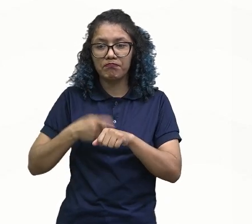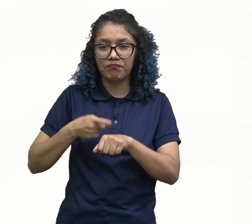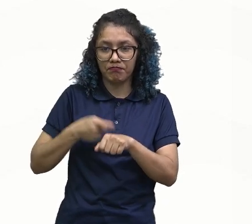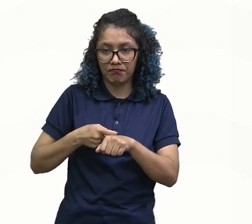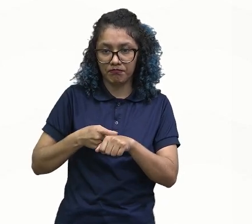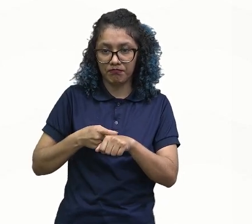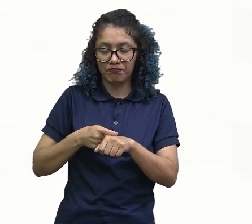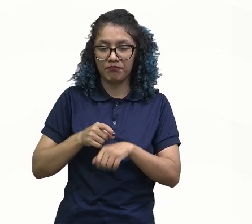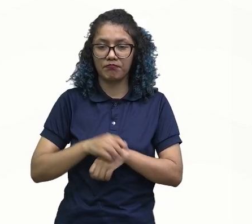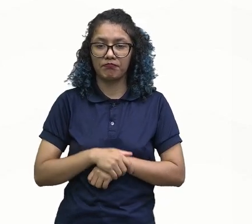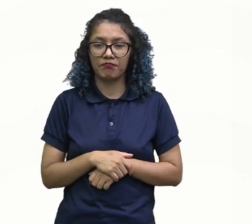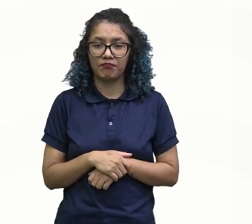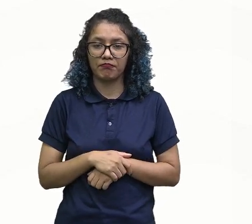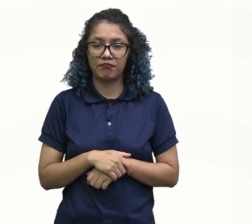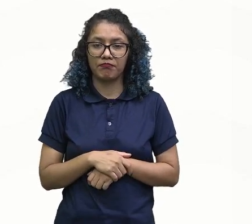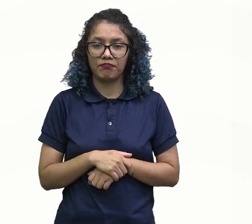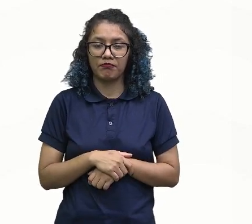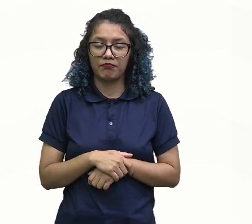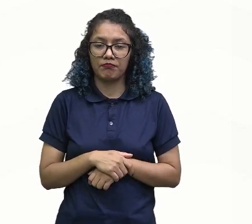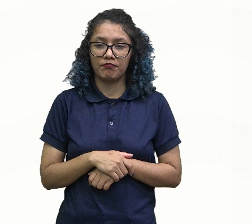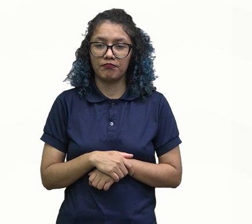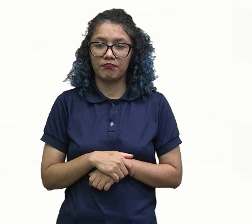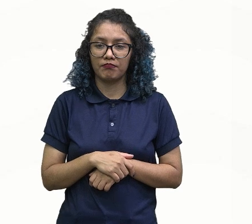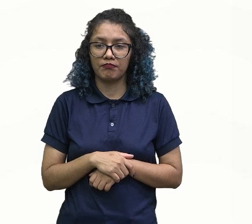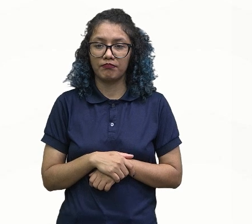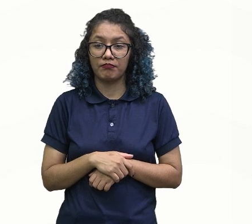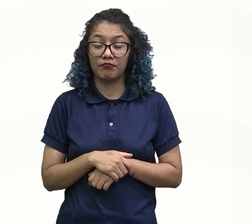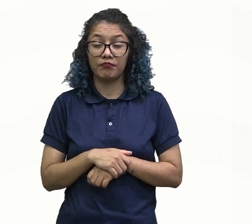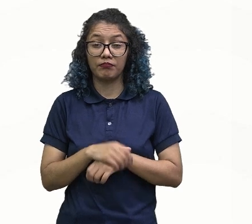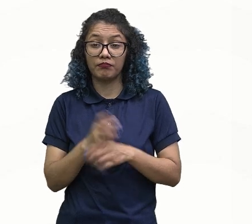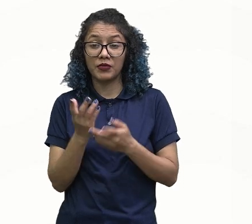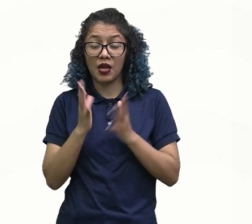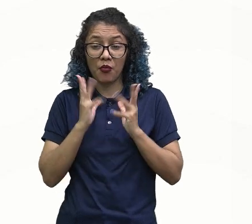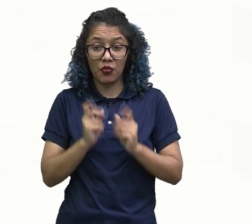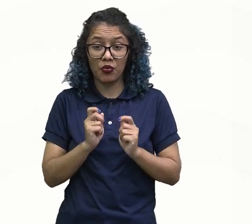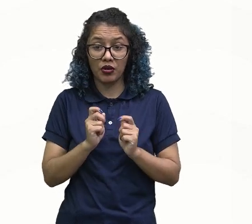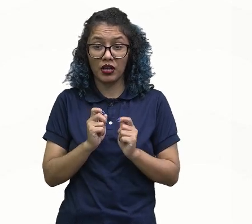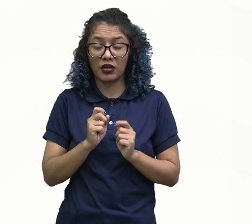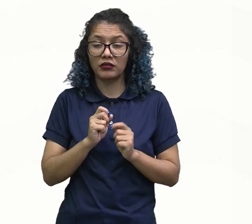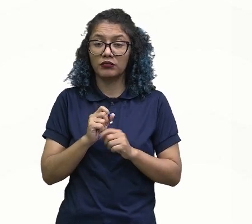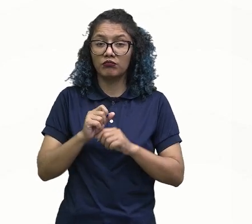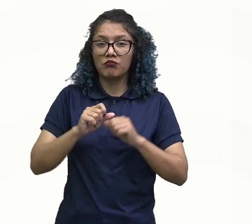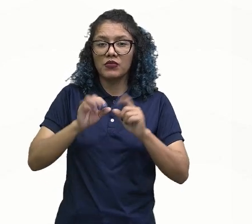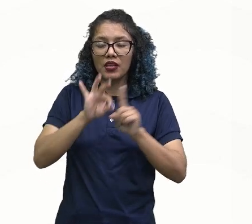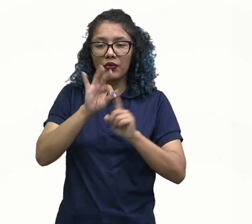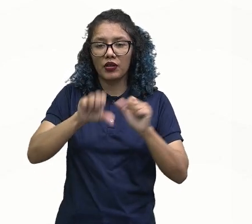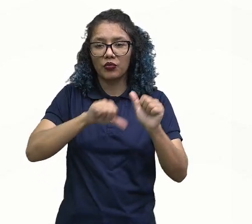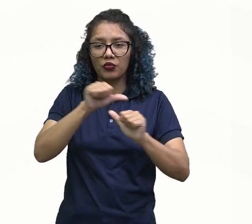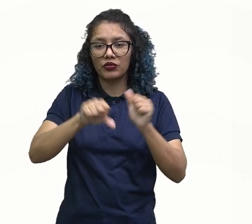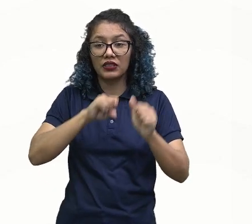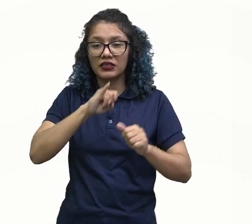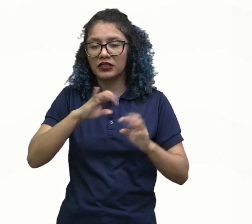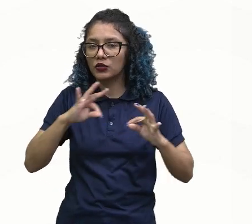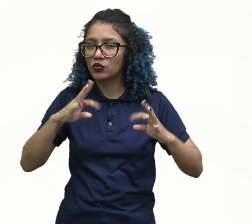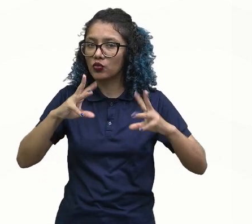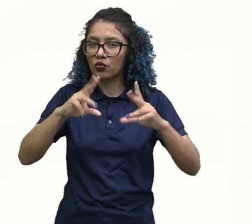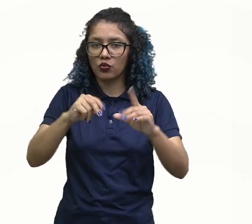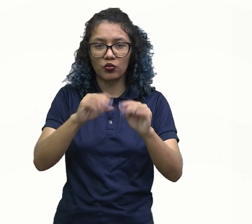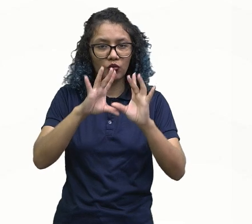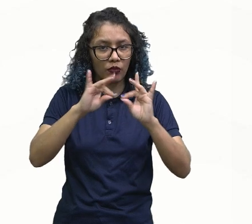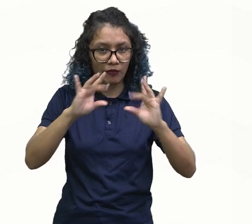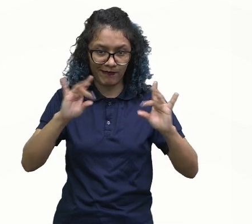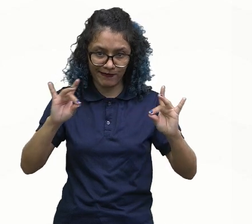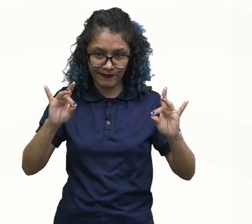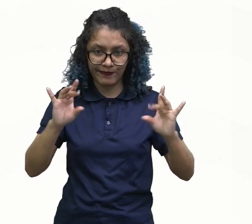Então, só vai na substância pura mudar a temperatura quando todo sólido virar líquido. Já